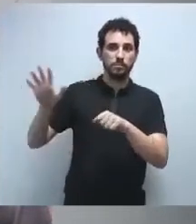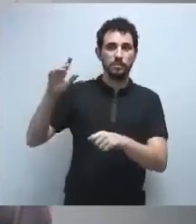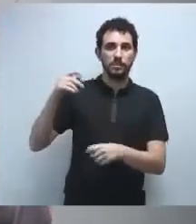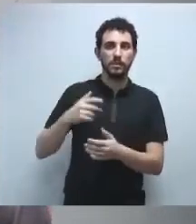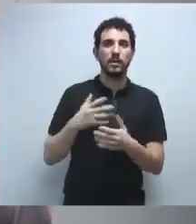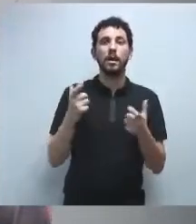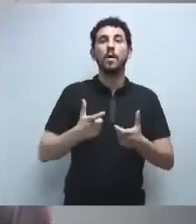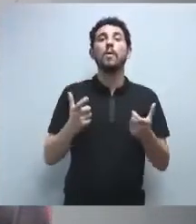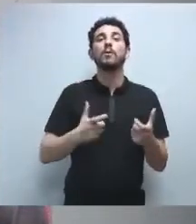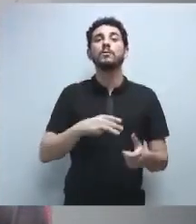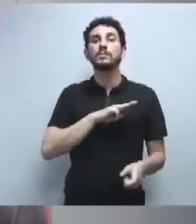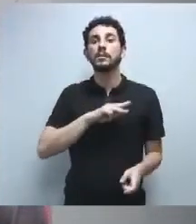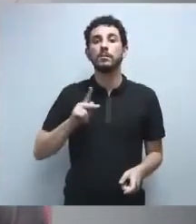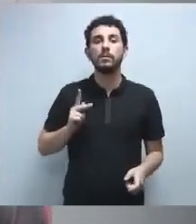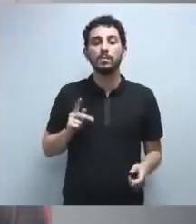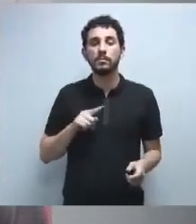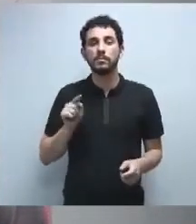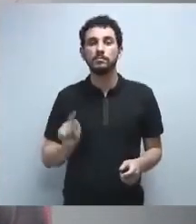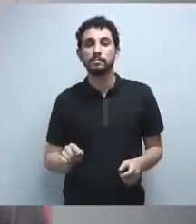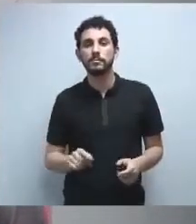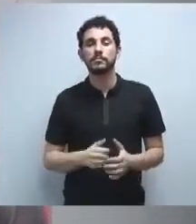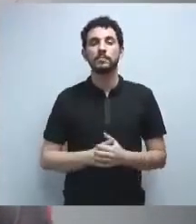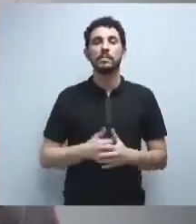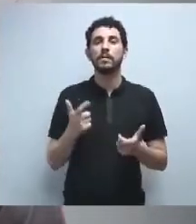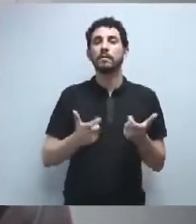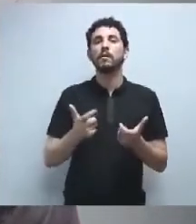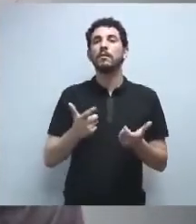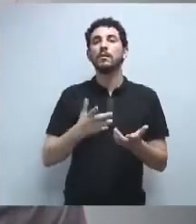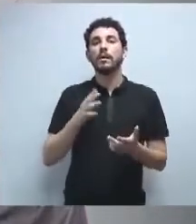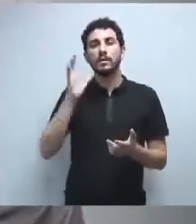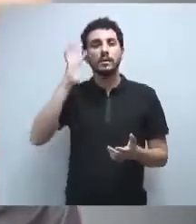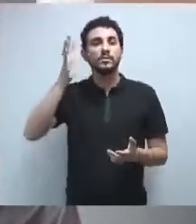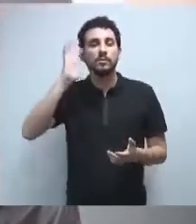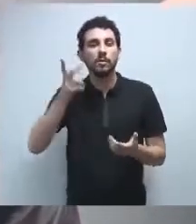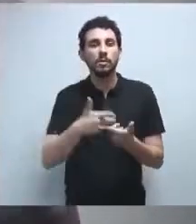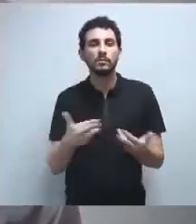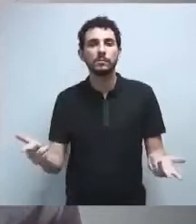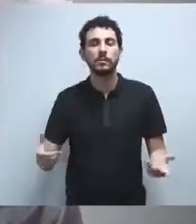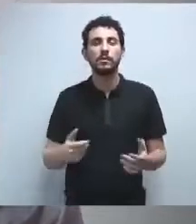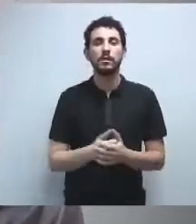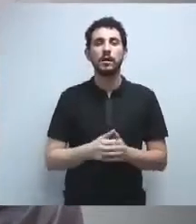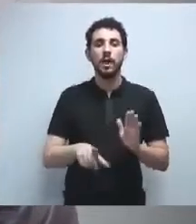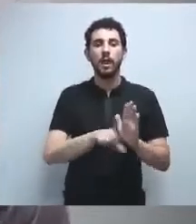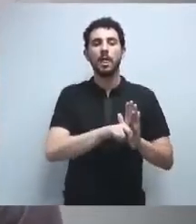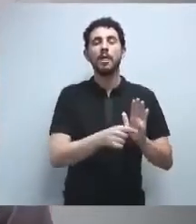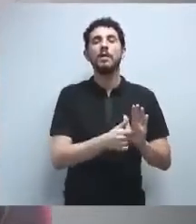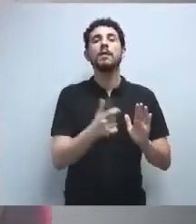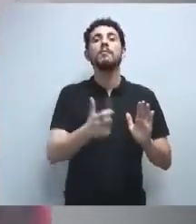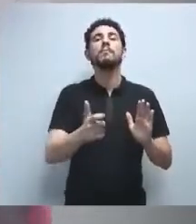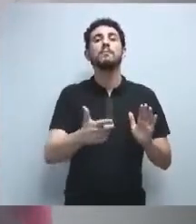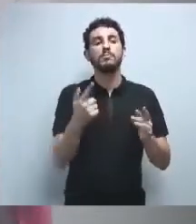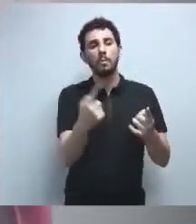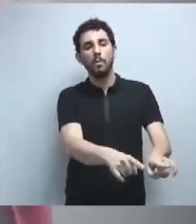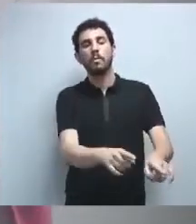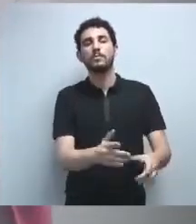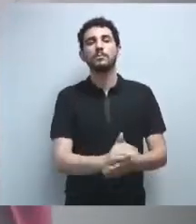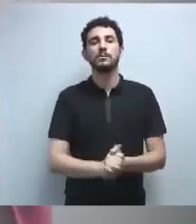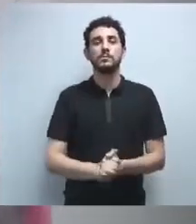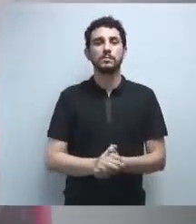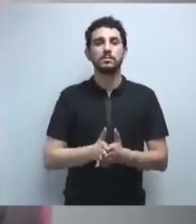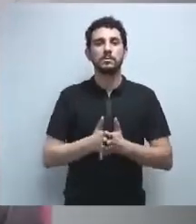e cadê o ministério público cadê as providências cadê a legislação para comprar combater